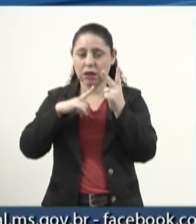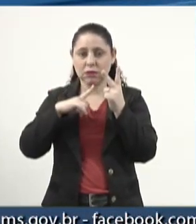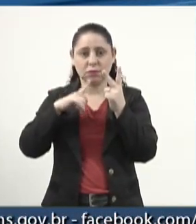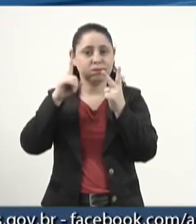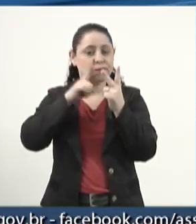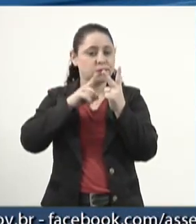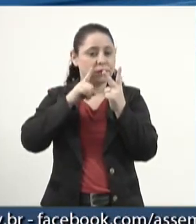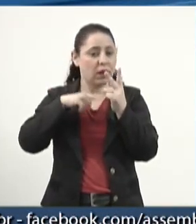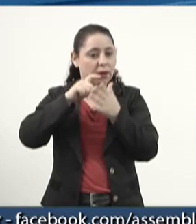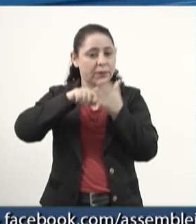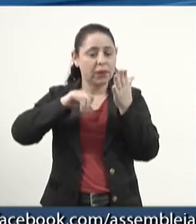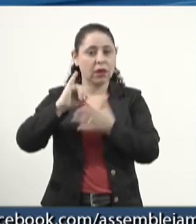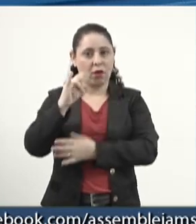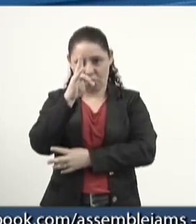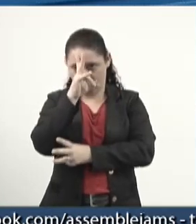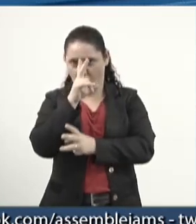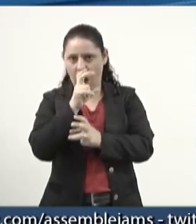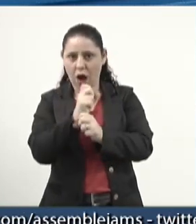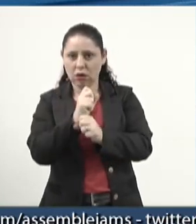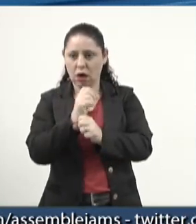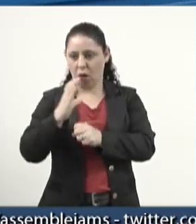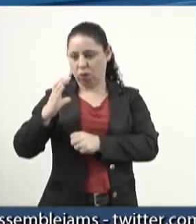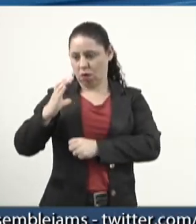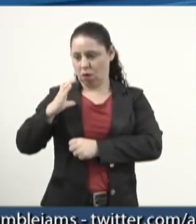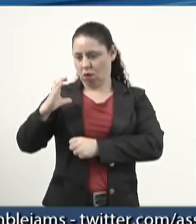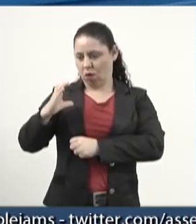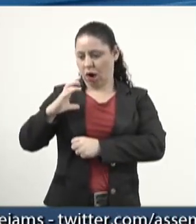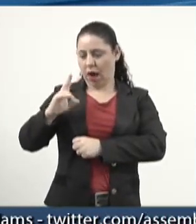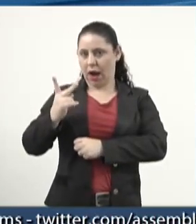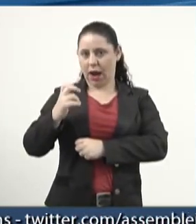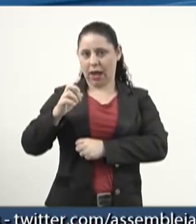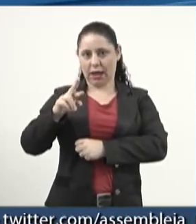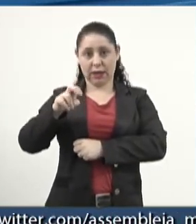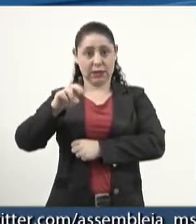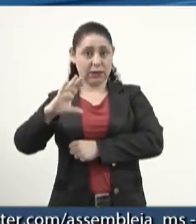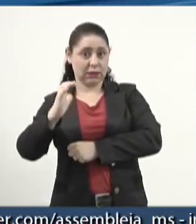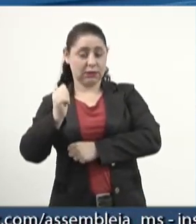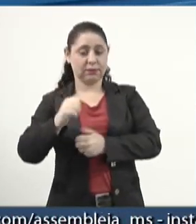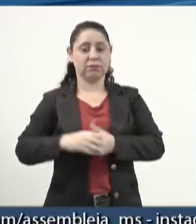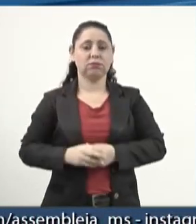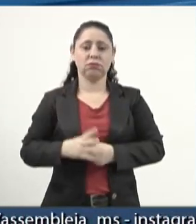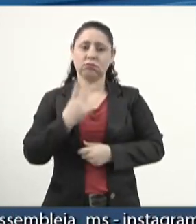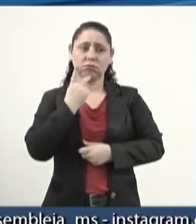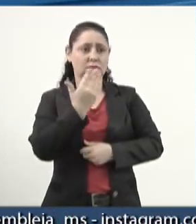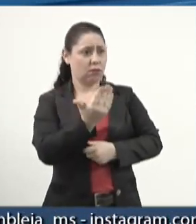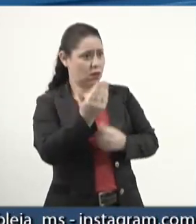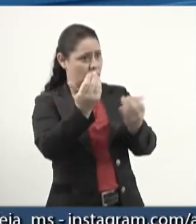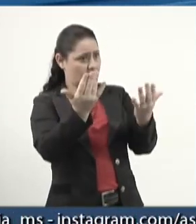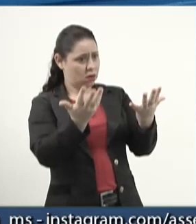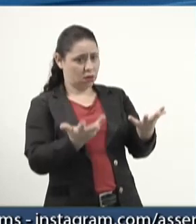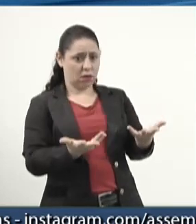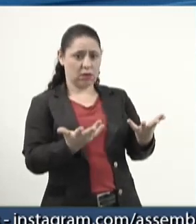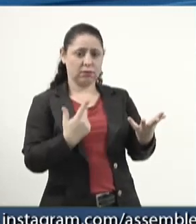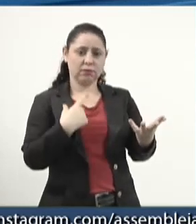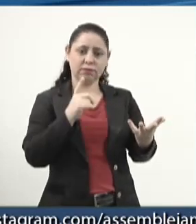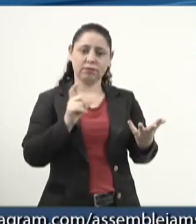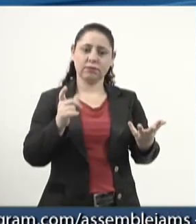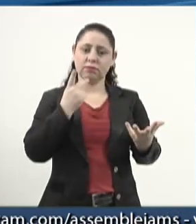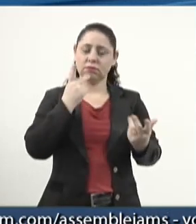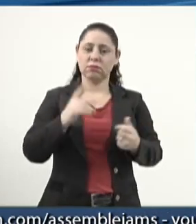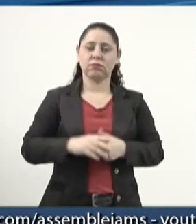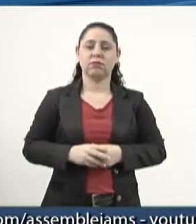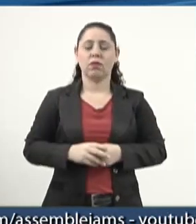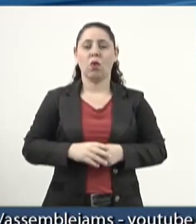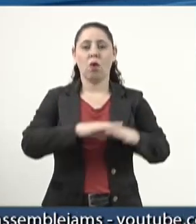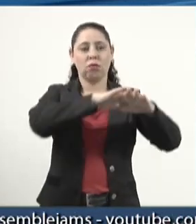tributado fortemente, é a grande fortuna, a grande herança. Segundo, ele não contou uma parte, que o rio está num